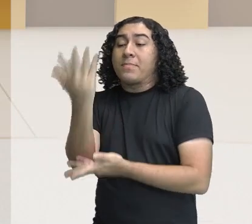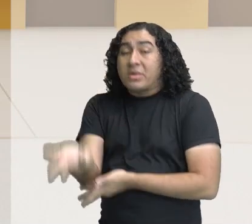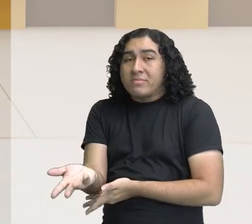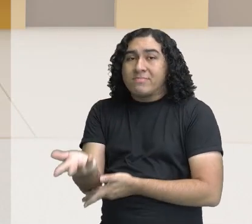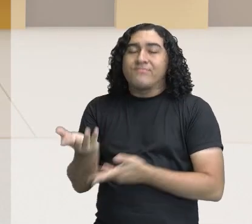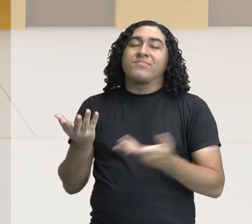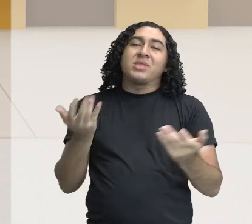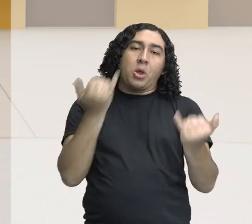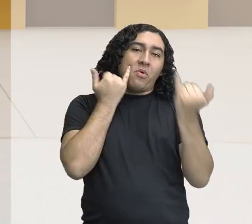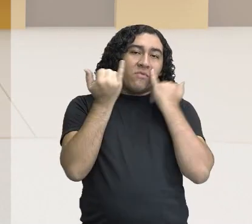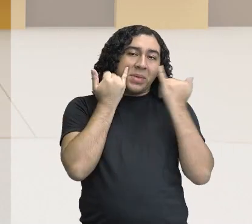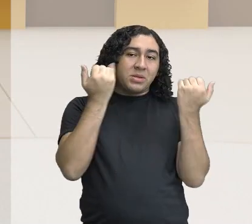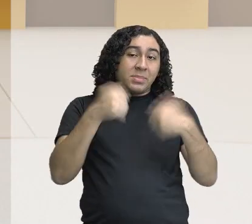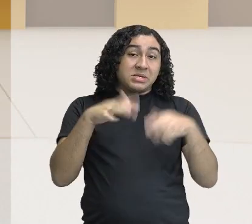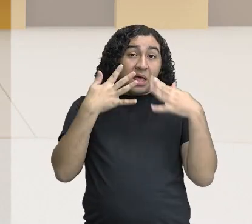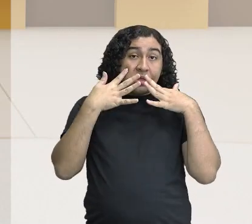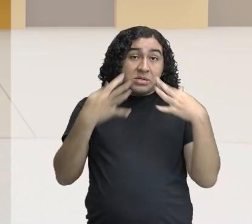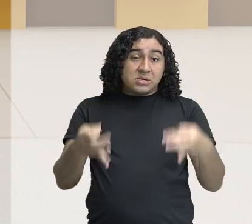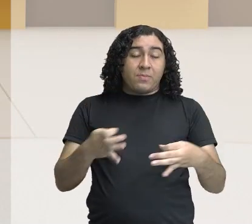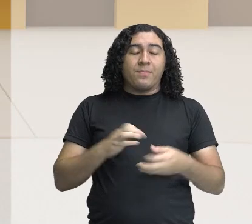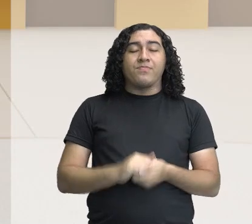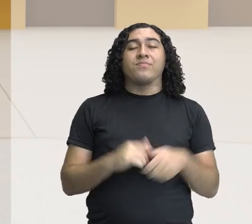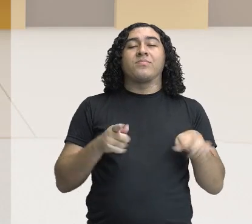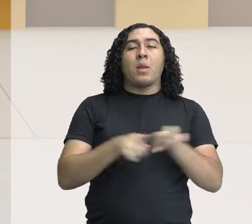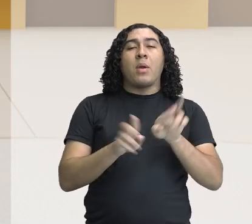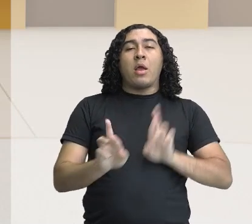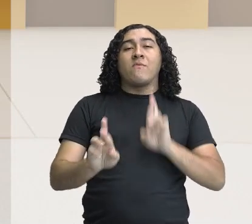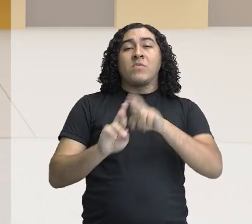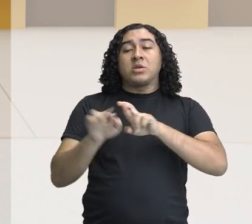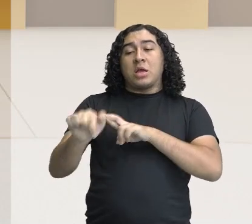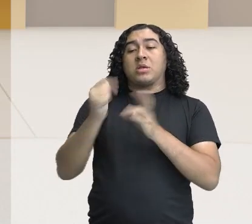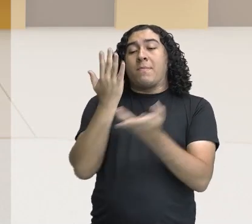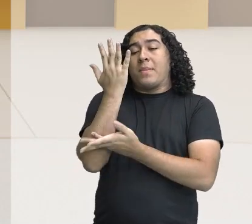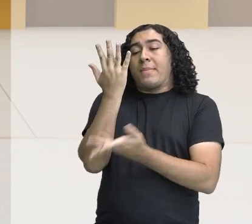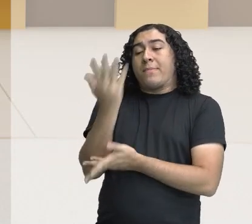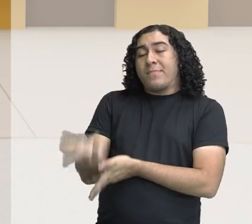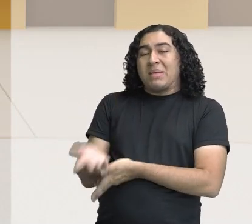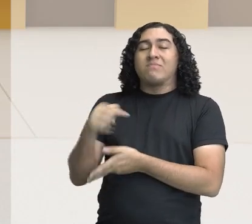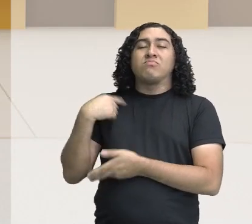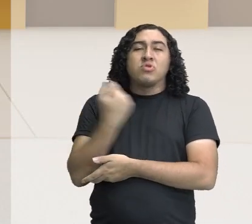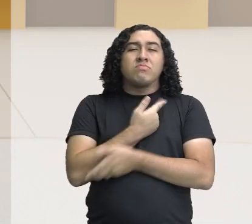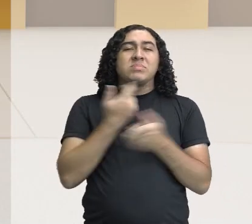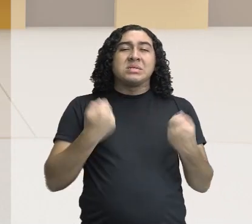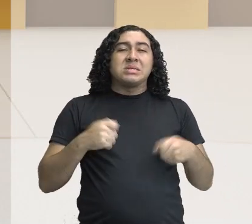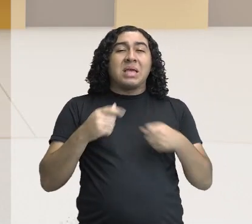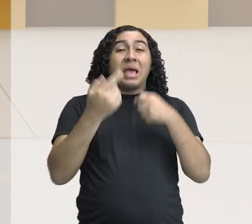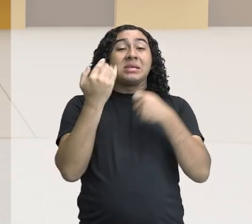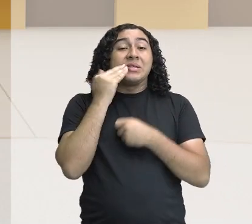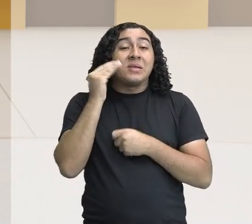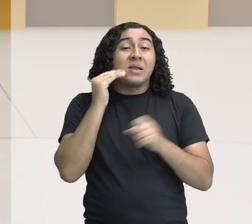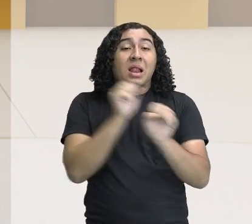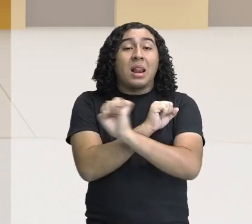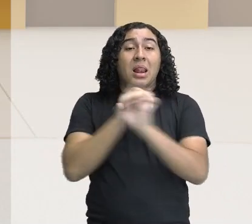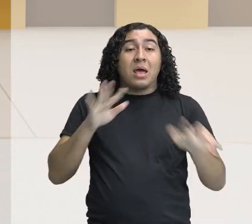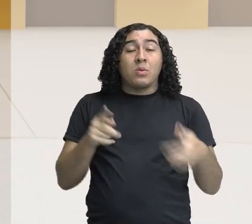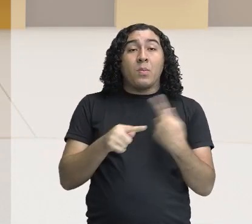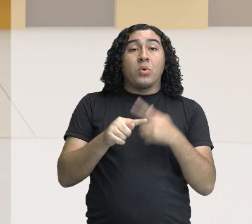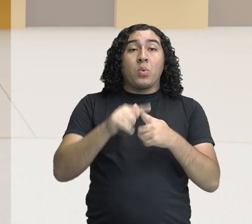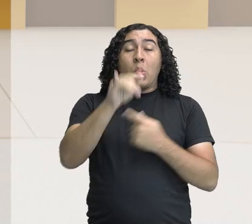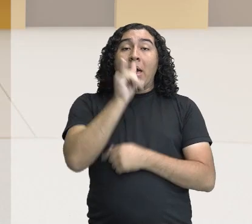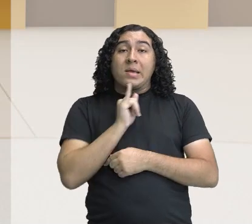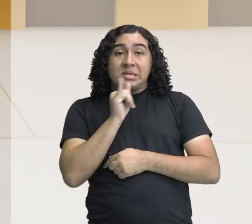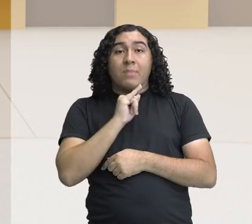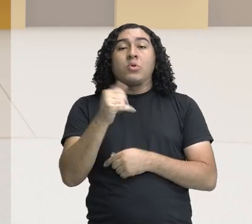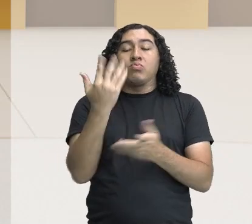muito bem observado. E em relação a essa exploração de madeira ilegal, a gente tem que ficar muito atento, professor, porque um dos exemplos disso,